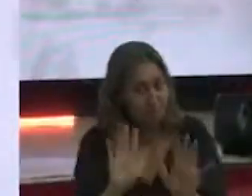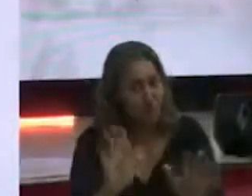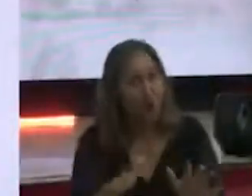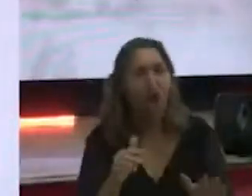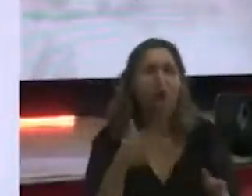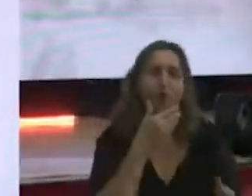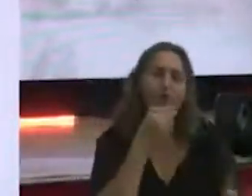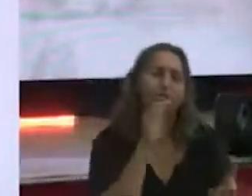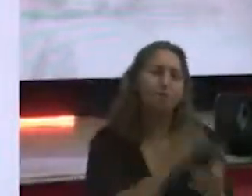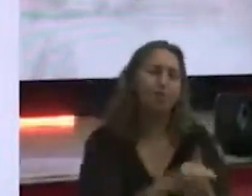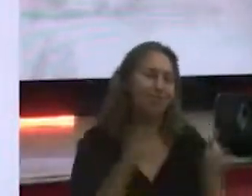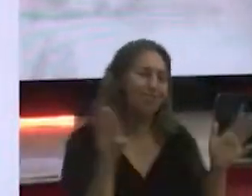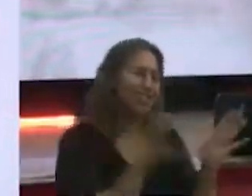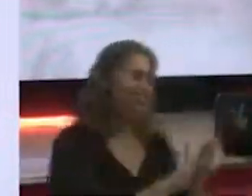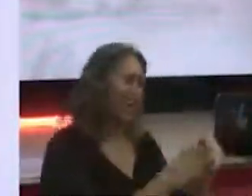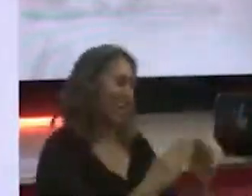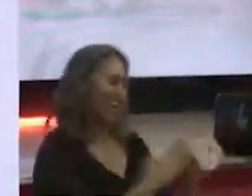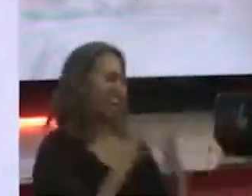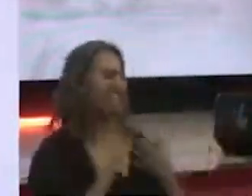dele e